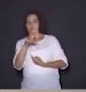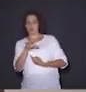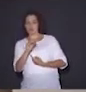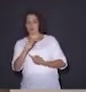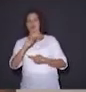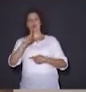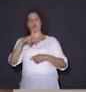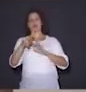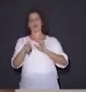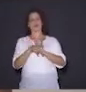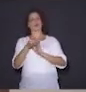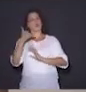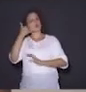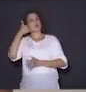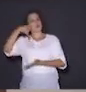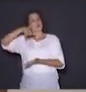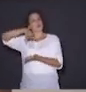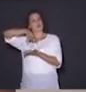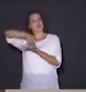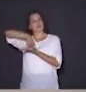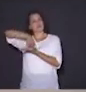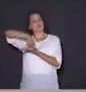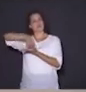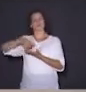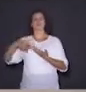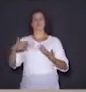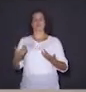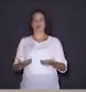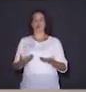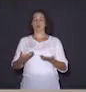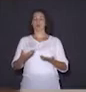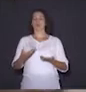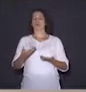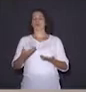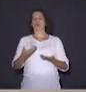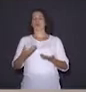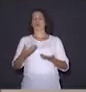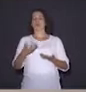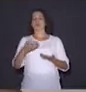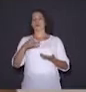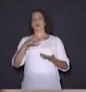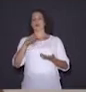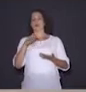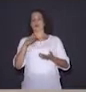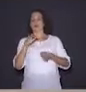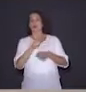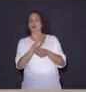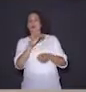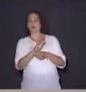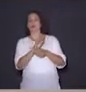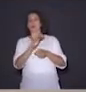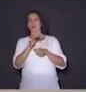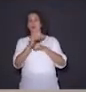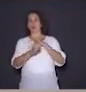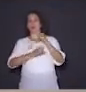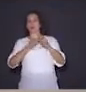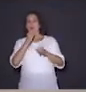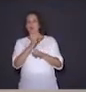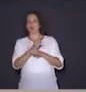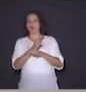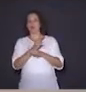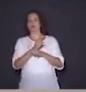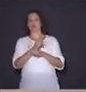serviço de telecomunicações que dá suporte a conexão internet o que a gente chama mais ordinariamente né de banda larga